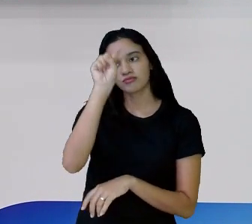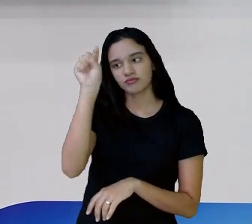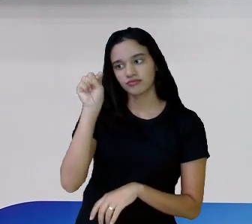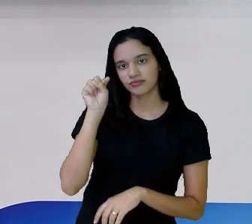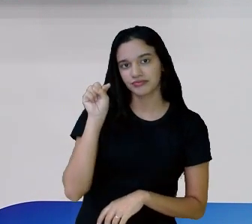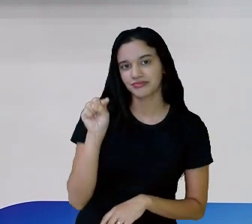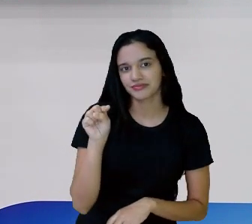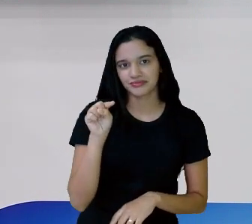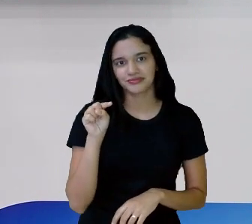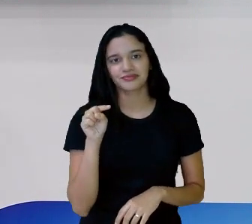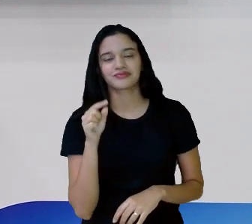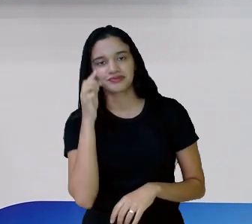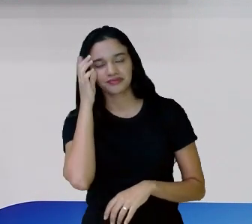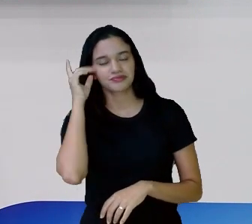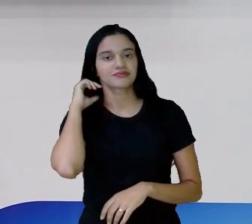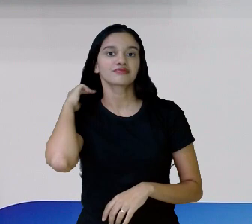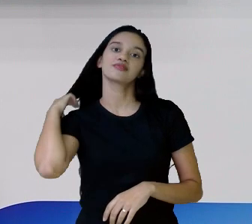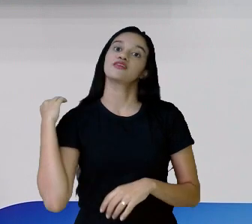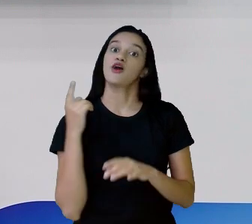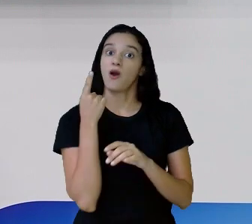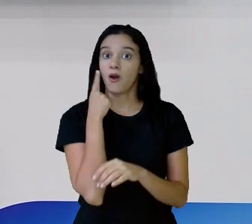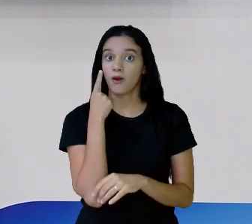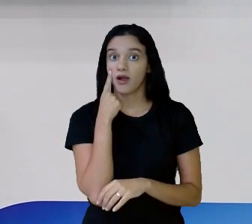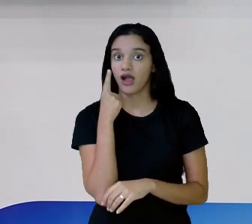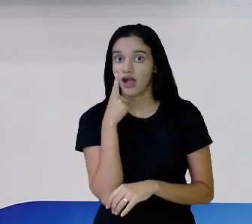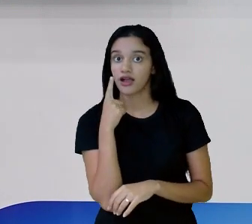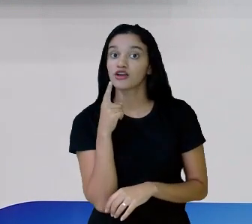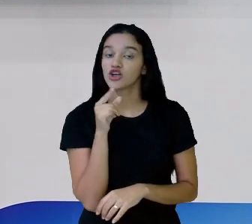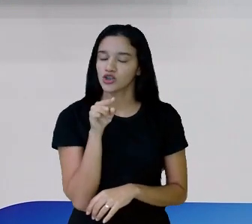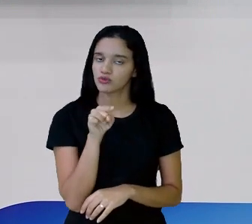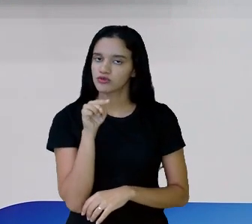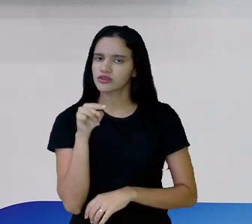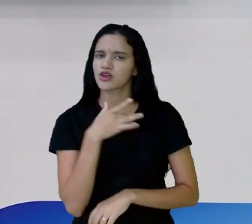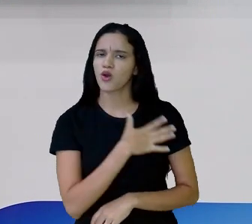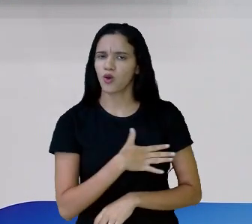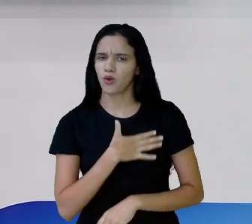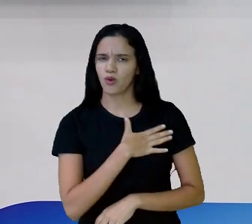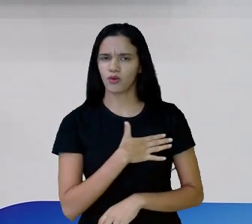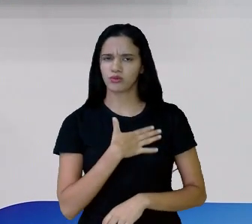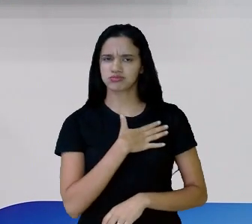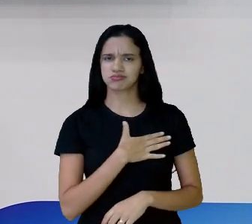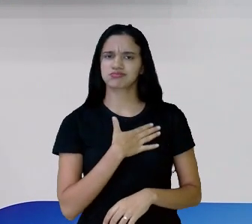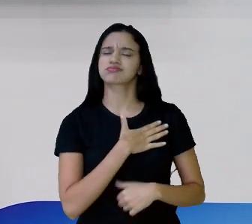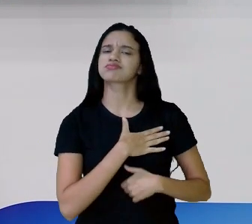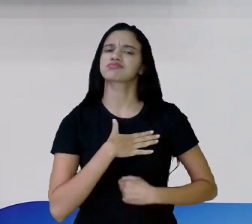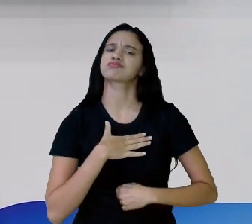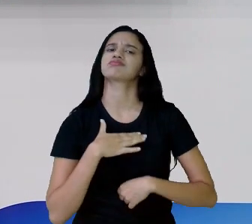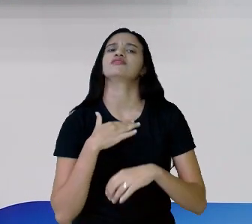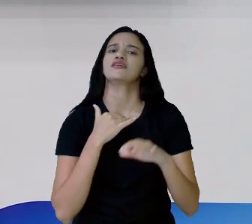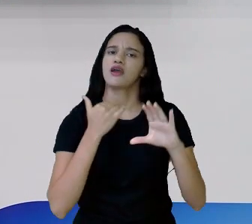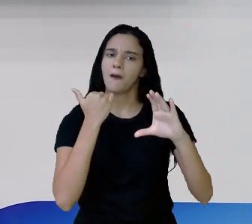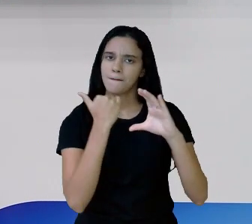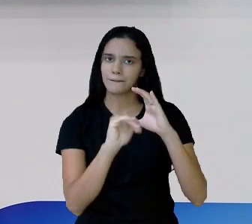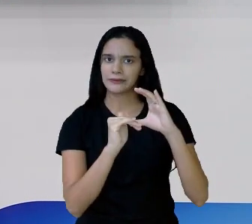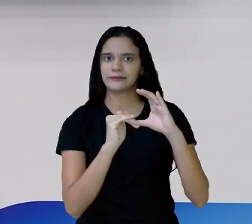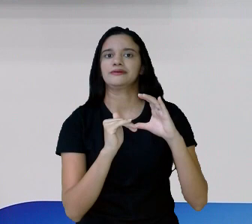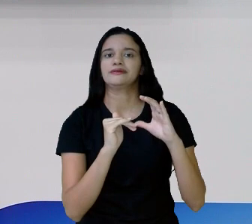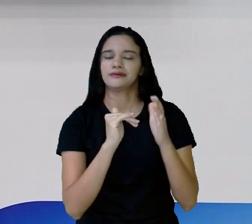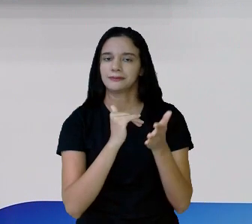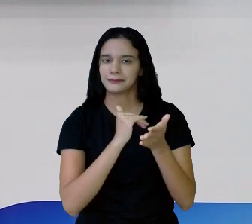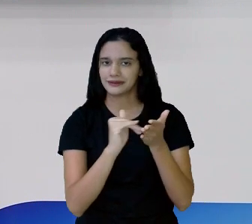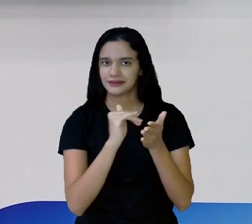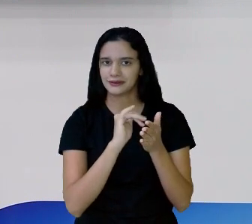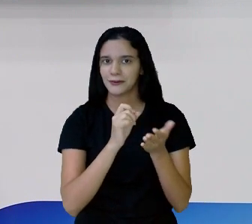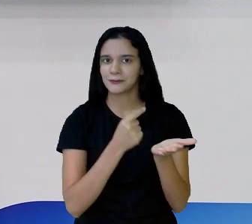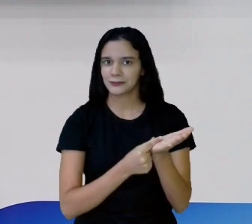interrogação. Deixa eu abrir um parênteses aqui com vocês. Vocês gostam de mandar mensagem por aplicativo?